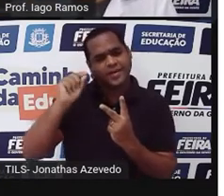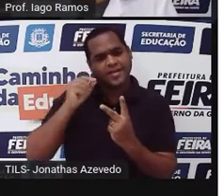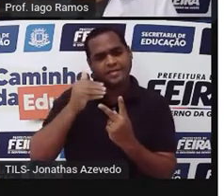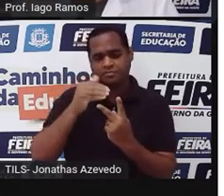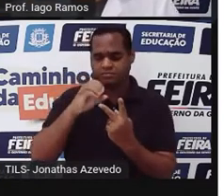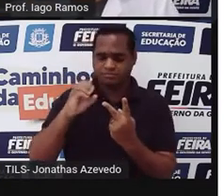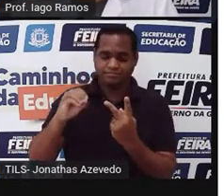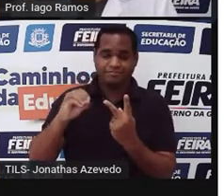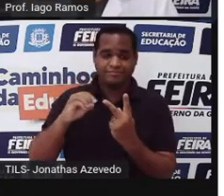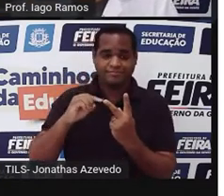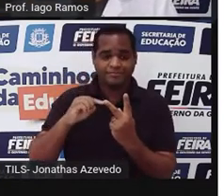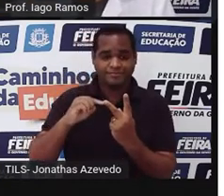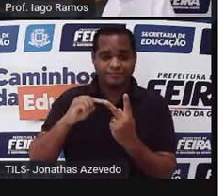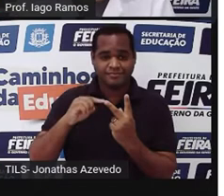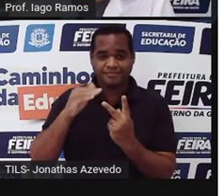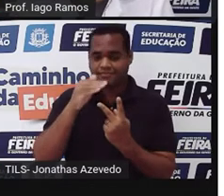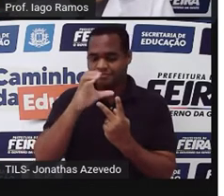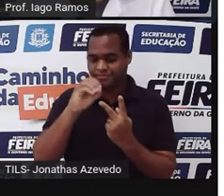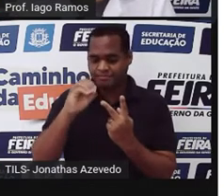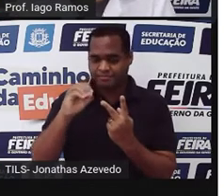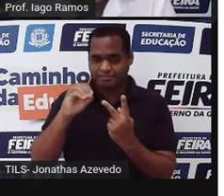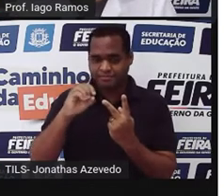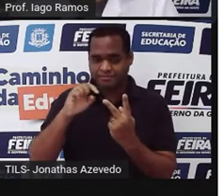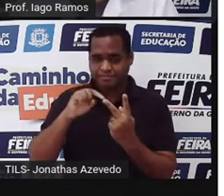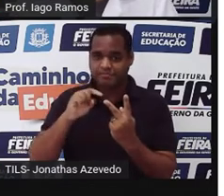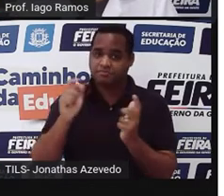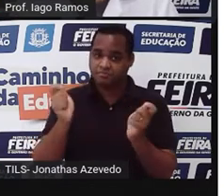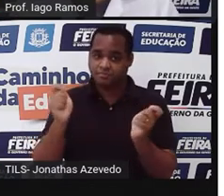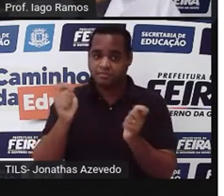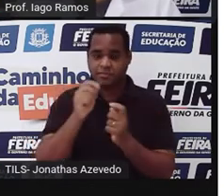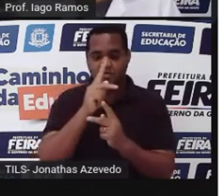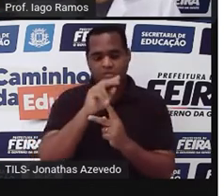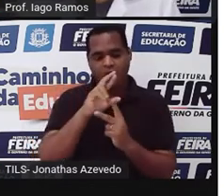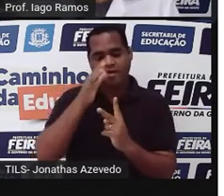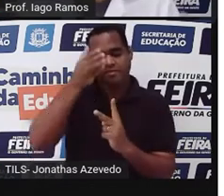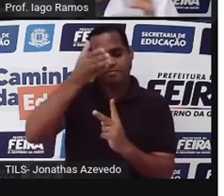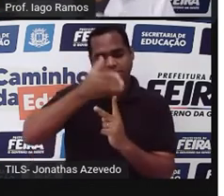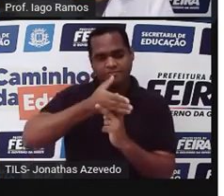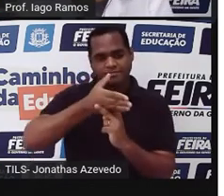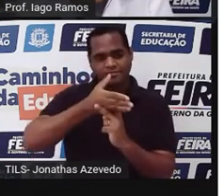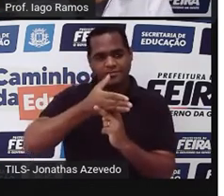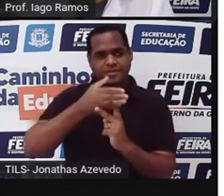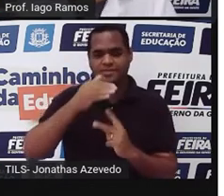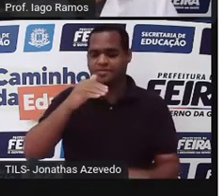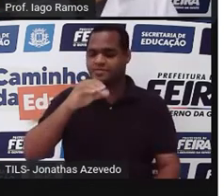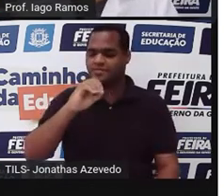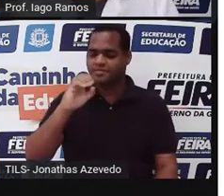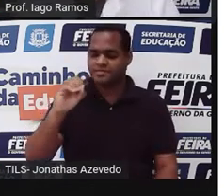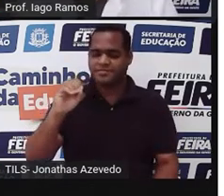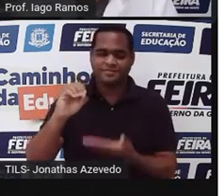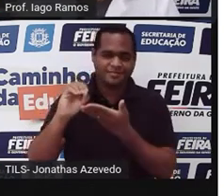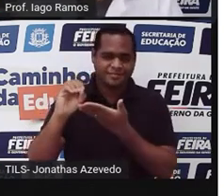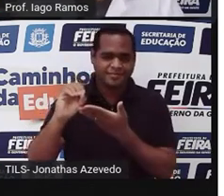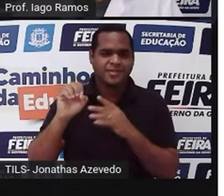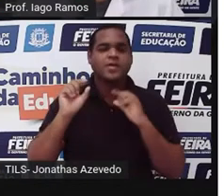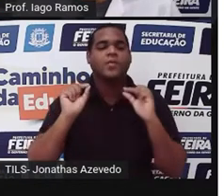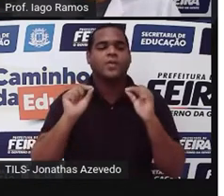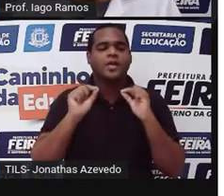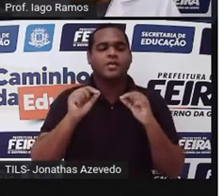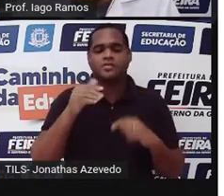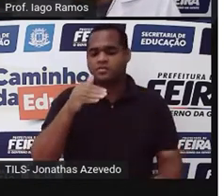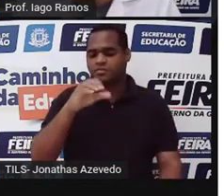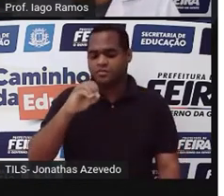sem tão porcentagem nada mais é do que e sem mais o que